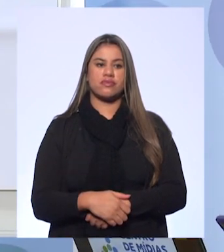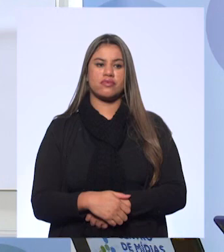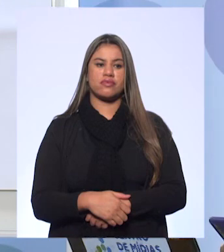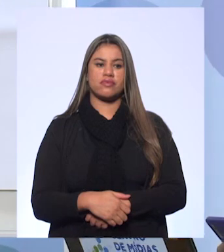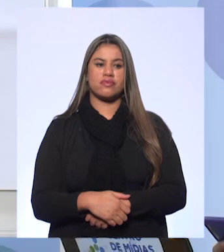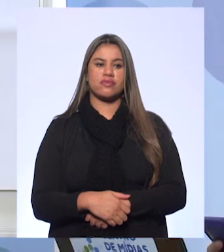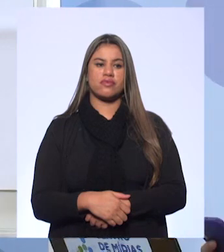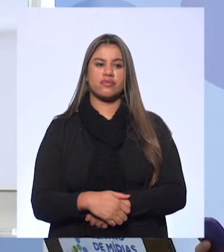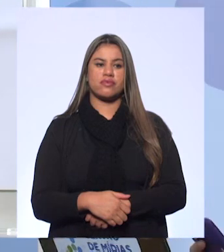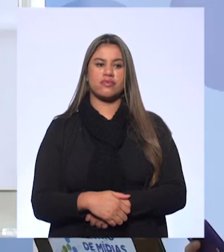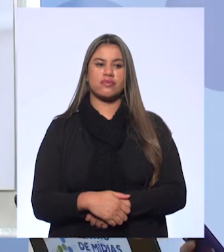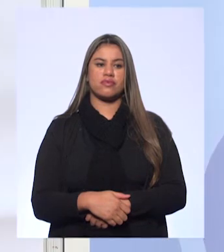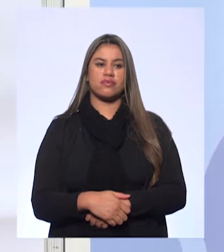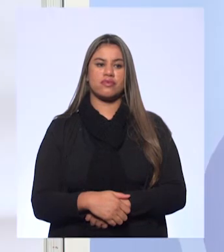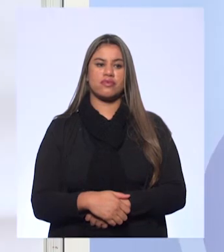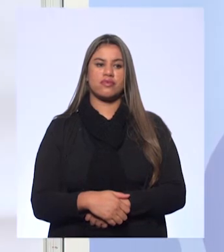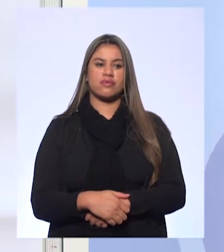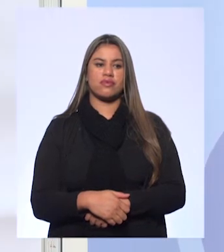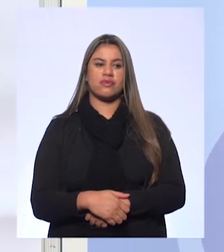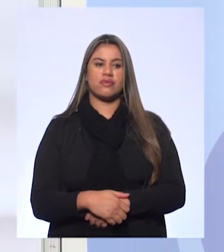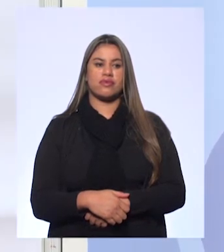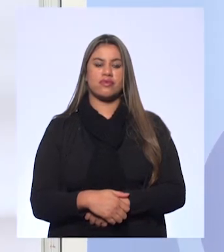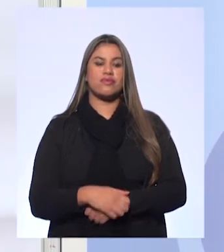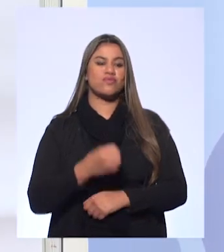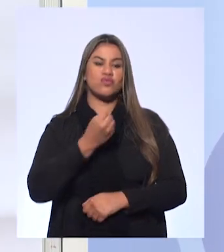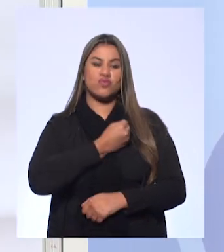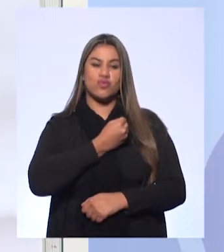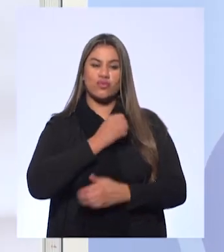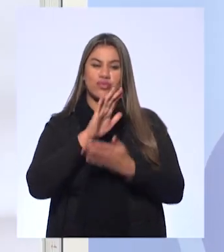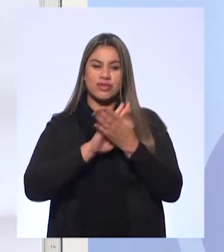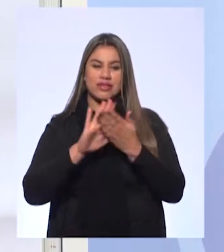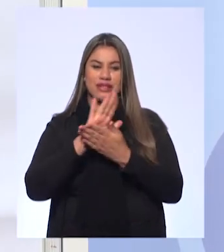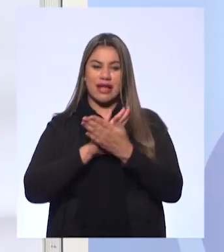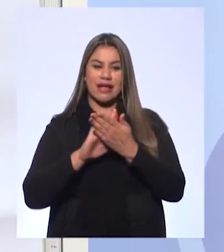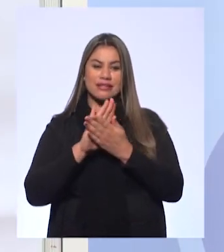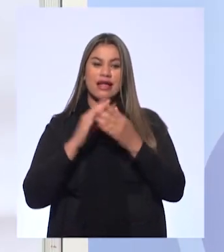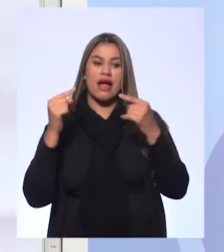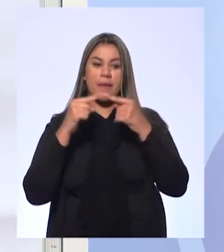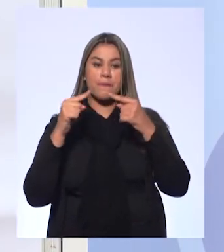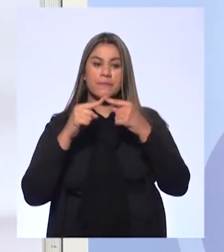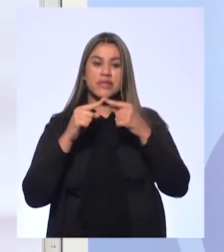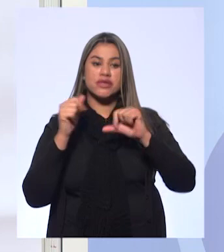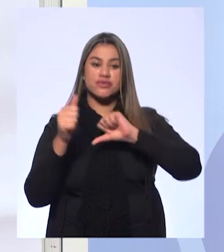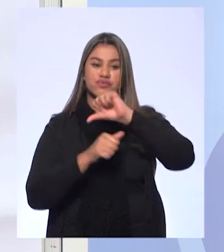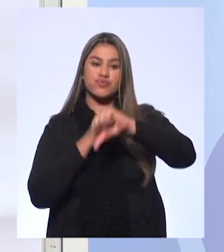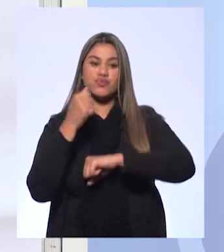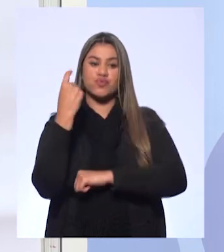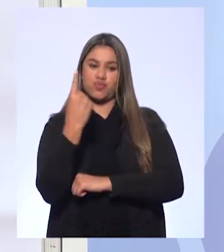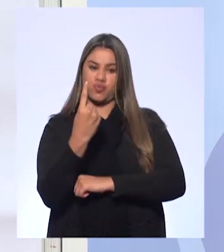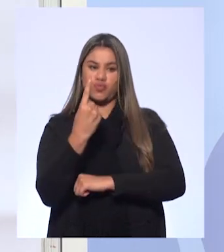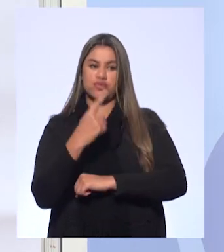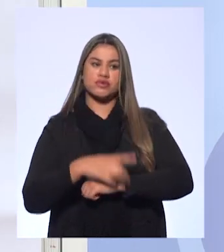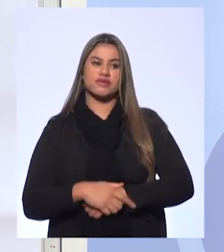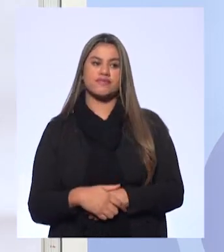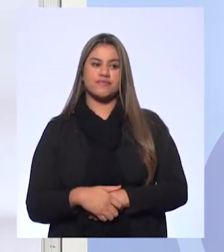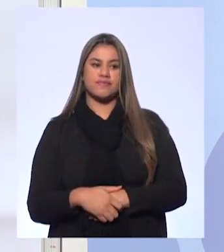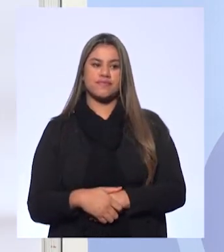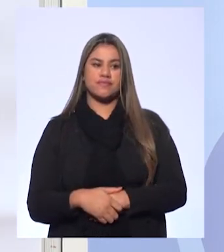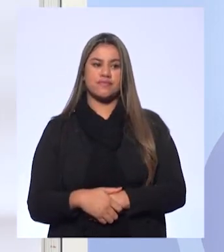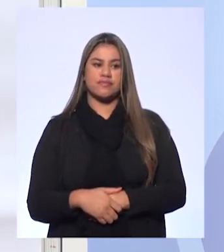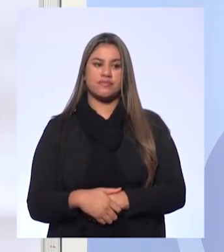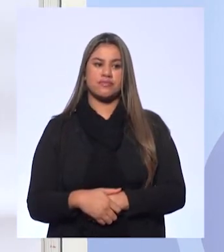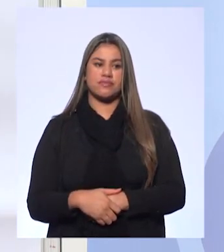Fe2O3. Quando eu não tenho nada aqui na frente, nenhum número, eu subentendo aqui que é 1. Eu tenho uma molécula apenas,